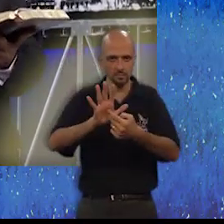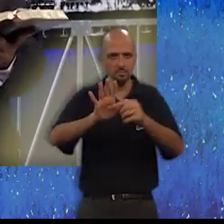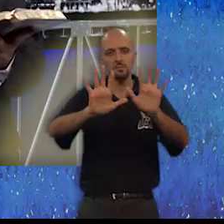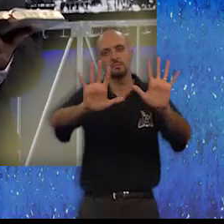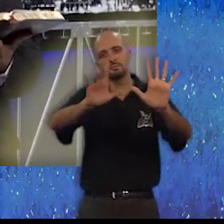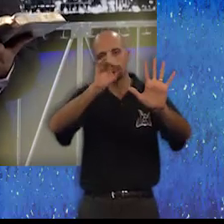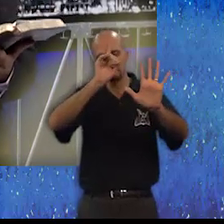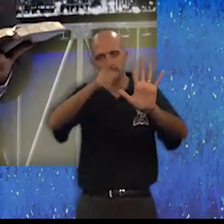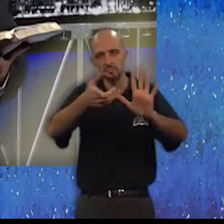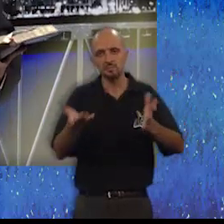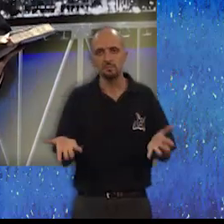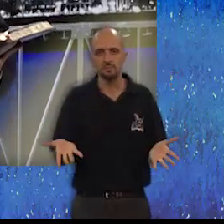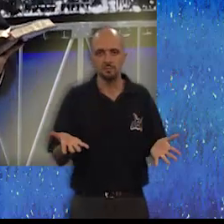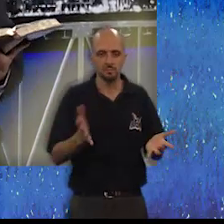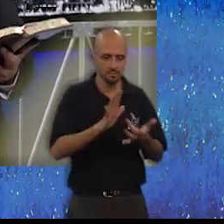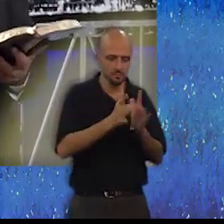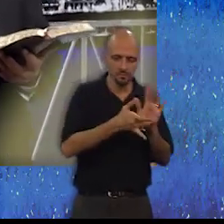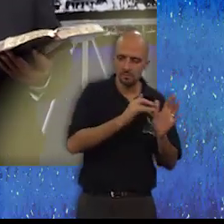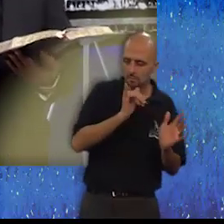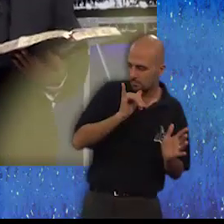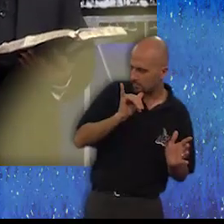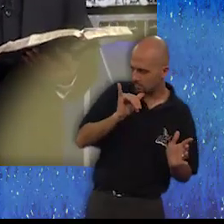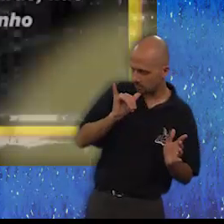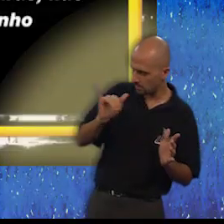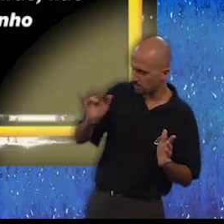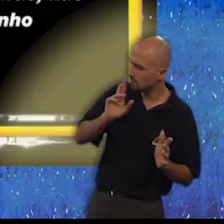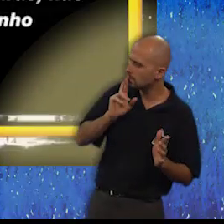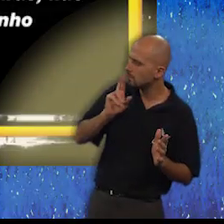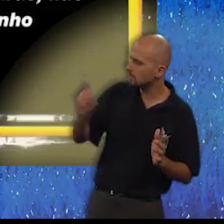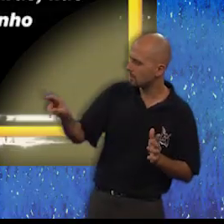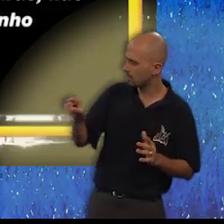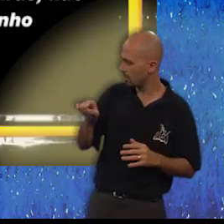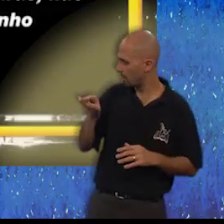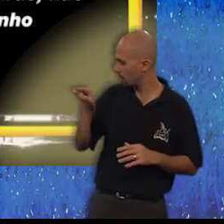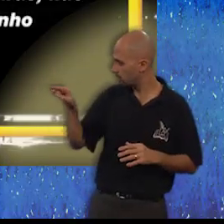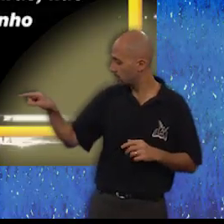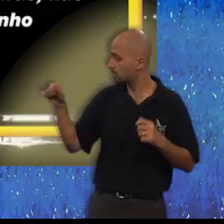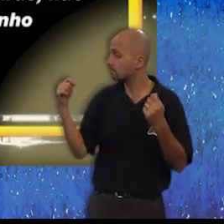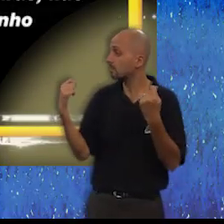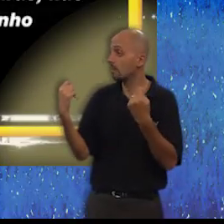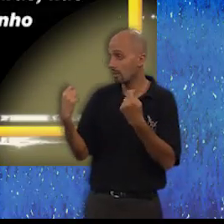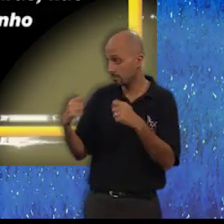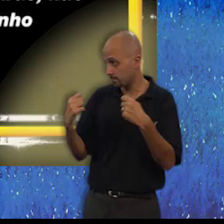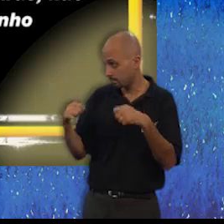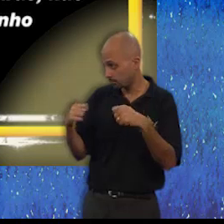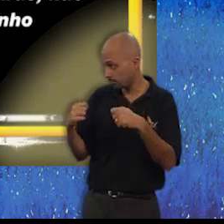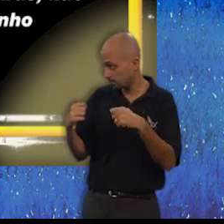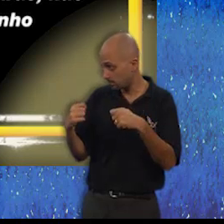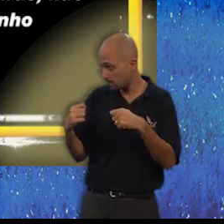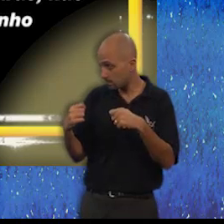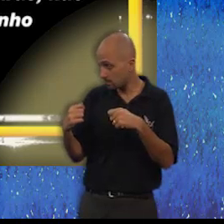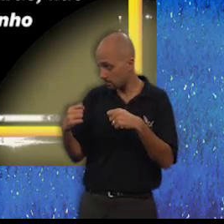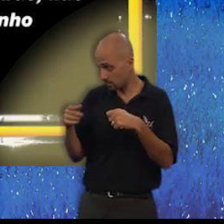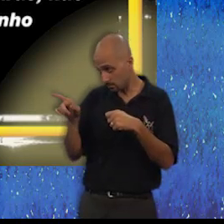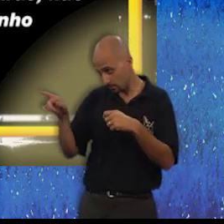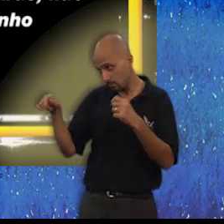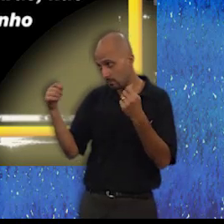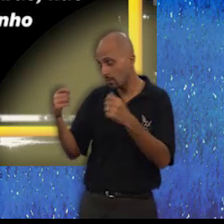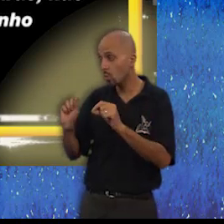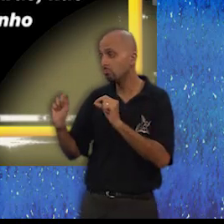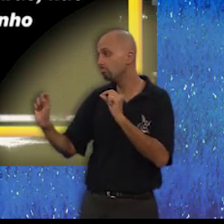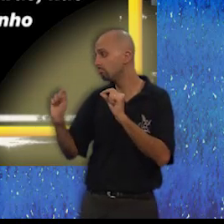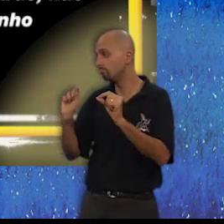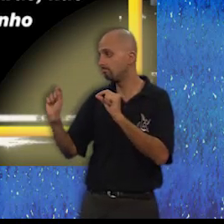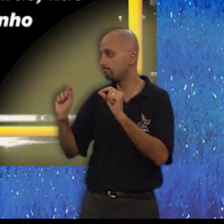10. Jesus diz exatamente assim, honra teu... e ele perguntou quais? Verso